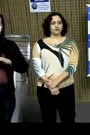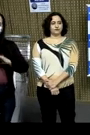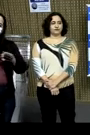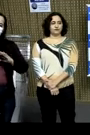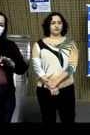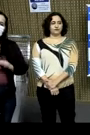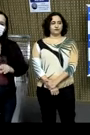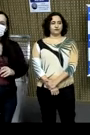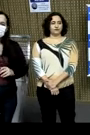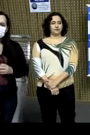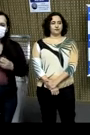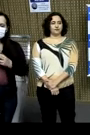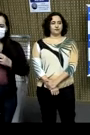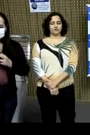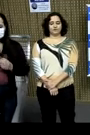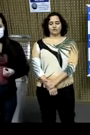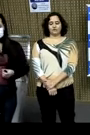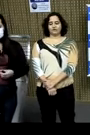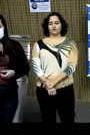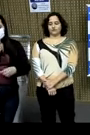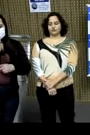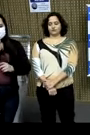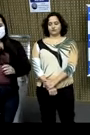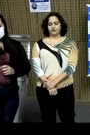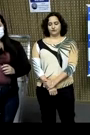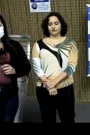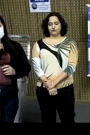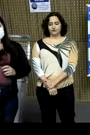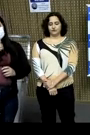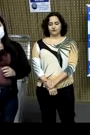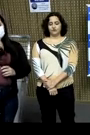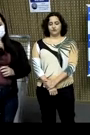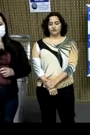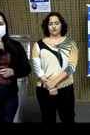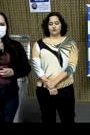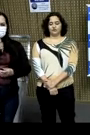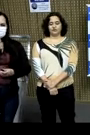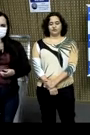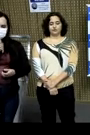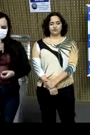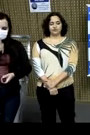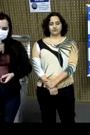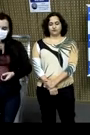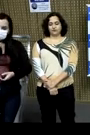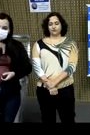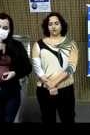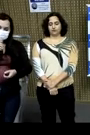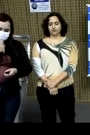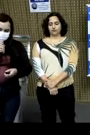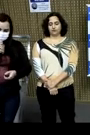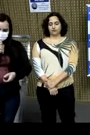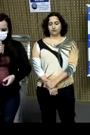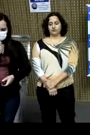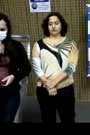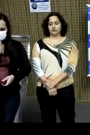gente já conseguiu aqui melhorar esse dado. Não temos nenhuma instituição e LPI na nossa unidade, na nossa área